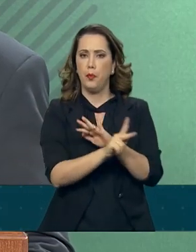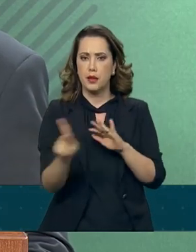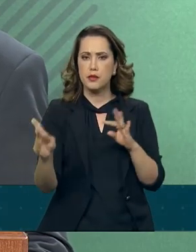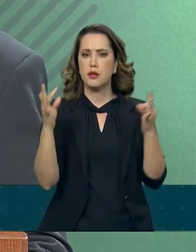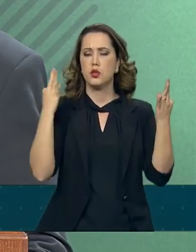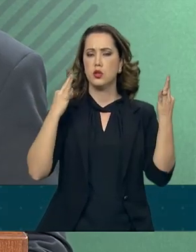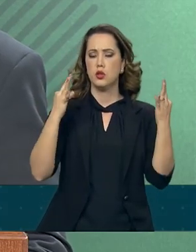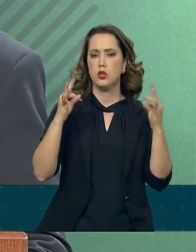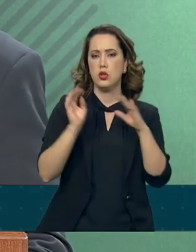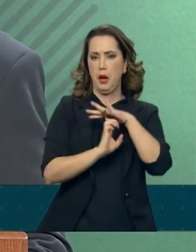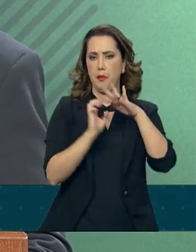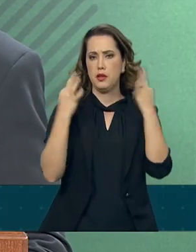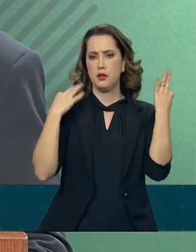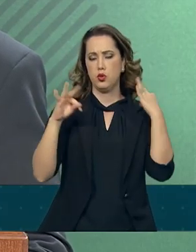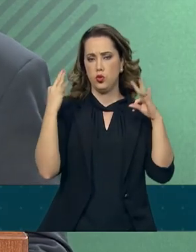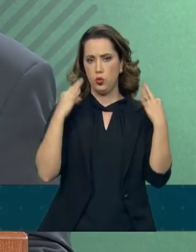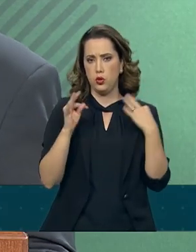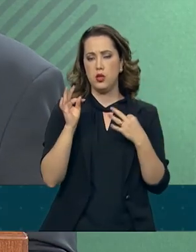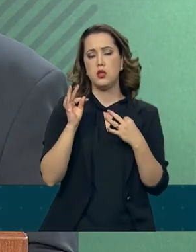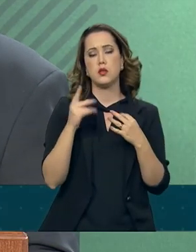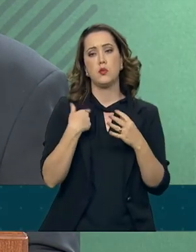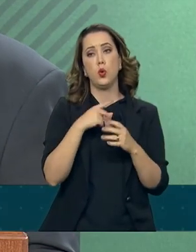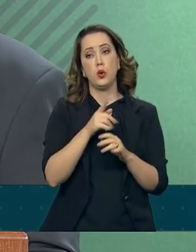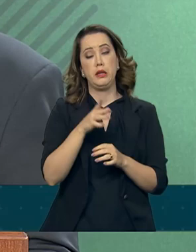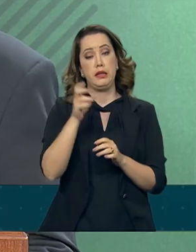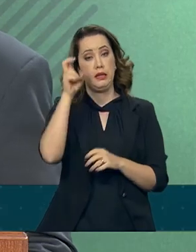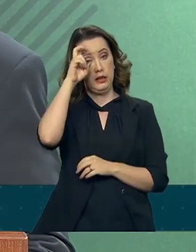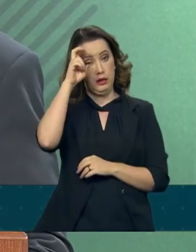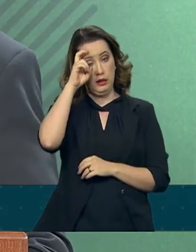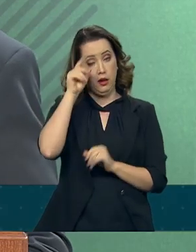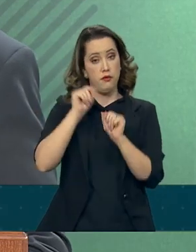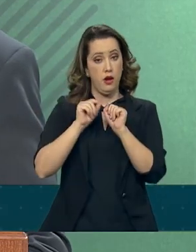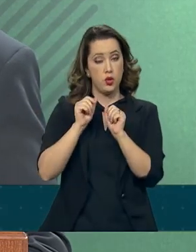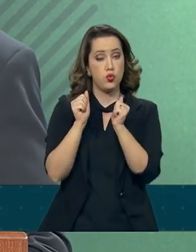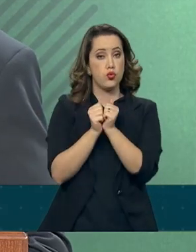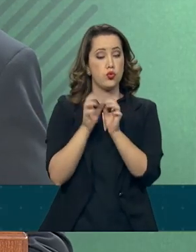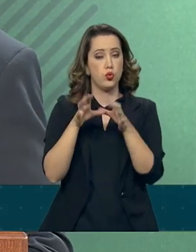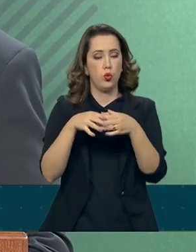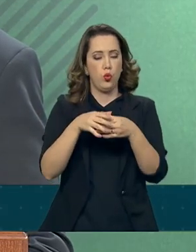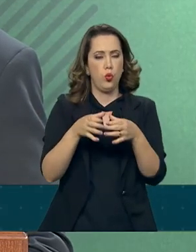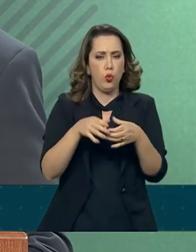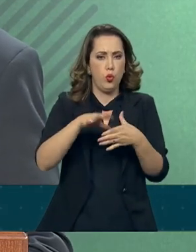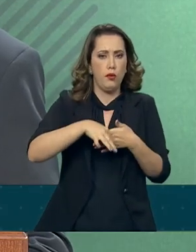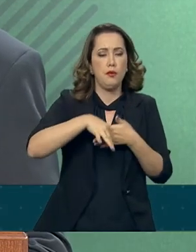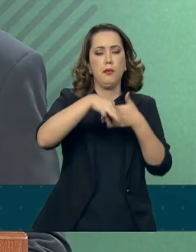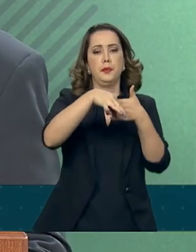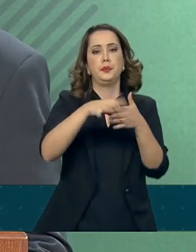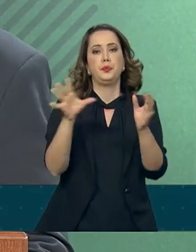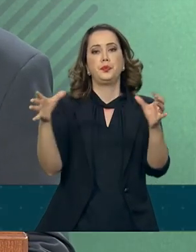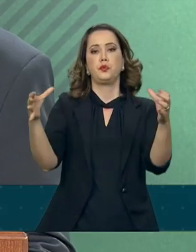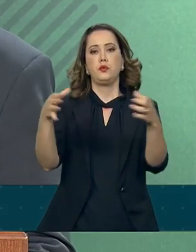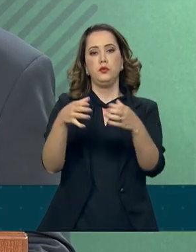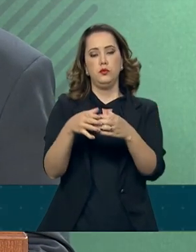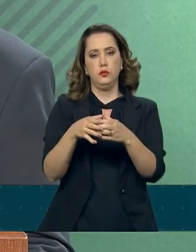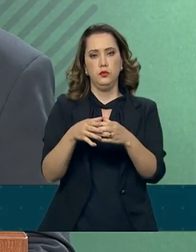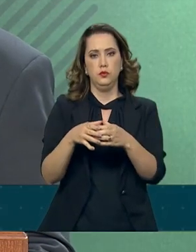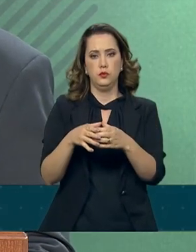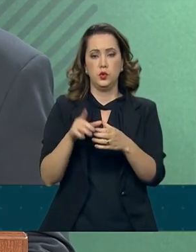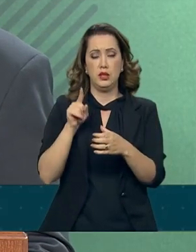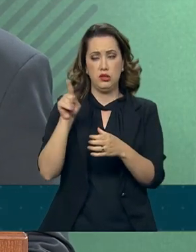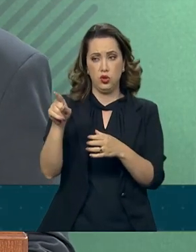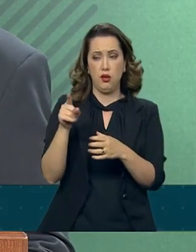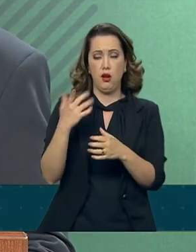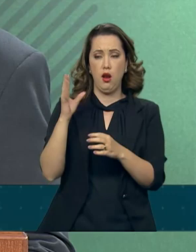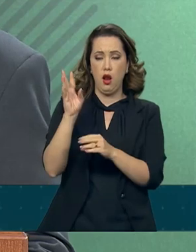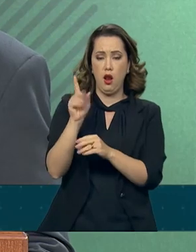realizar na próxima quinta feira junto com dirigentes daquela naquele órgão